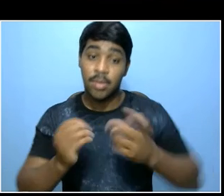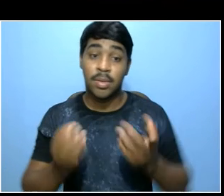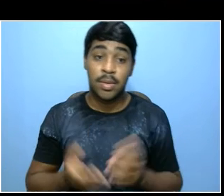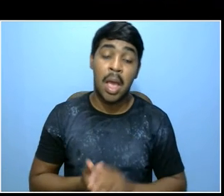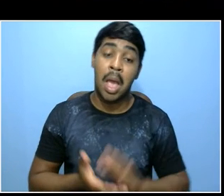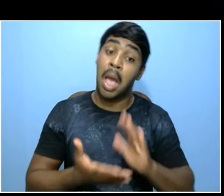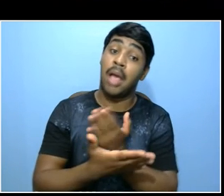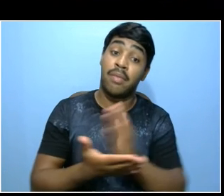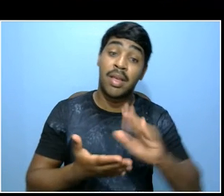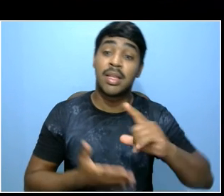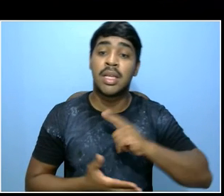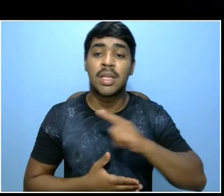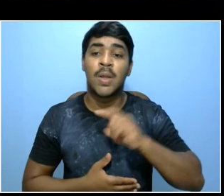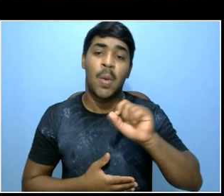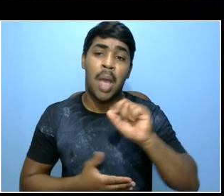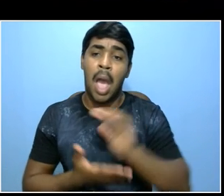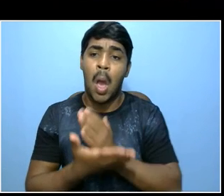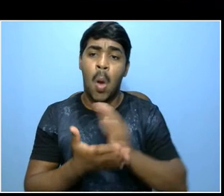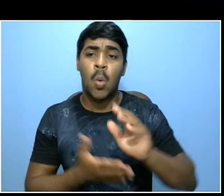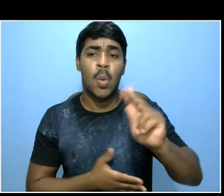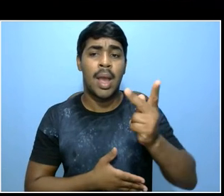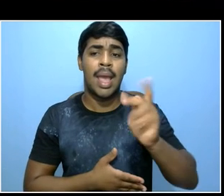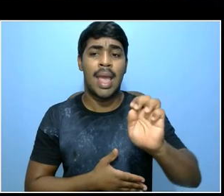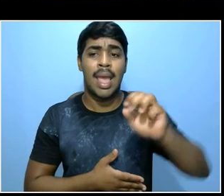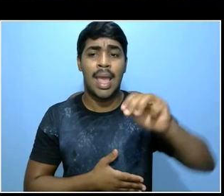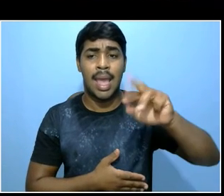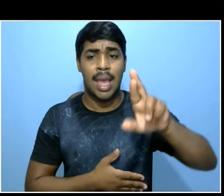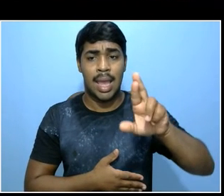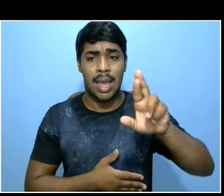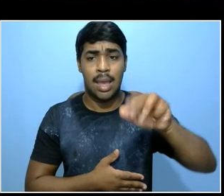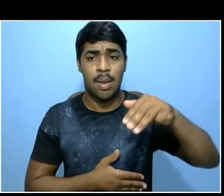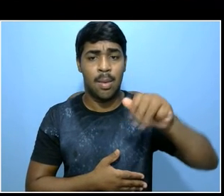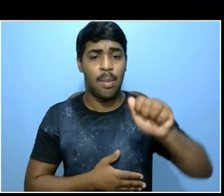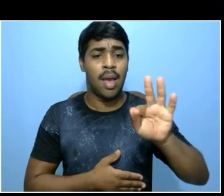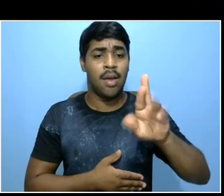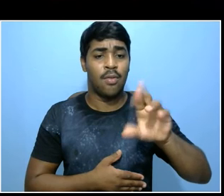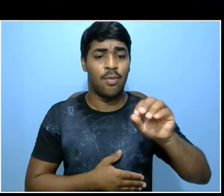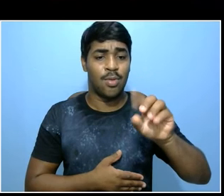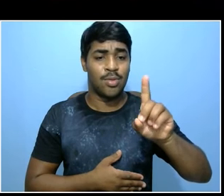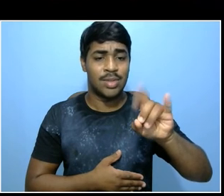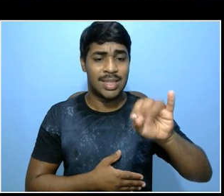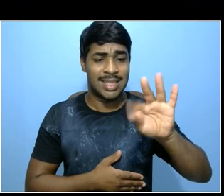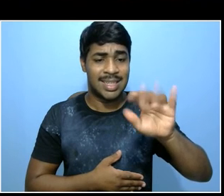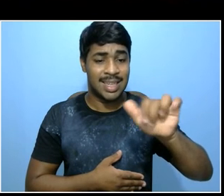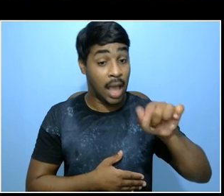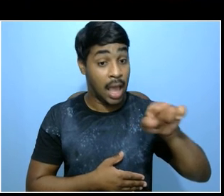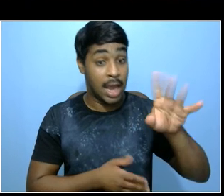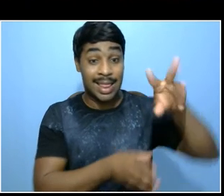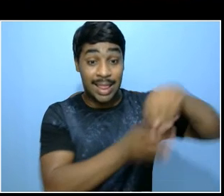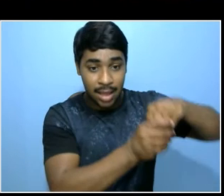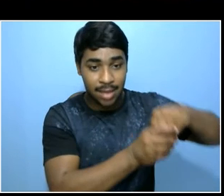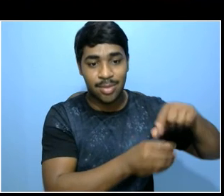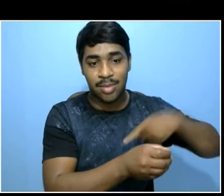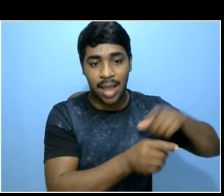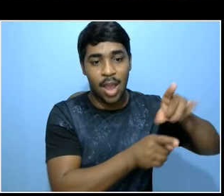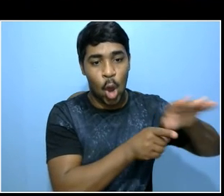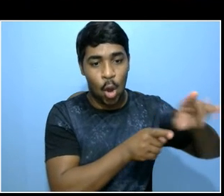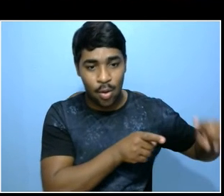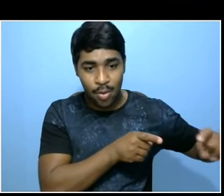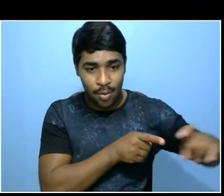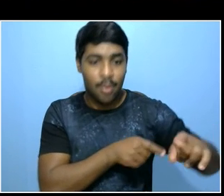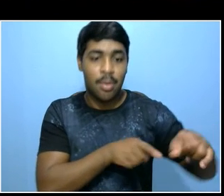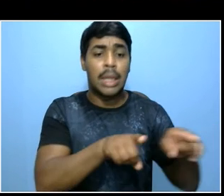caso ele vai ter tanto o óvulo quanto o espermatozoide no mesmo indivíduo. Esse tipo de reprodução, ele possui como